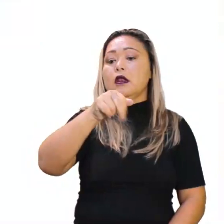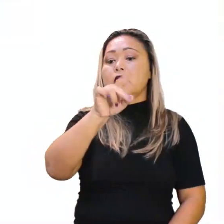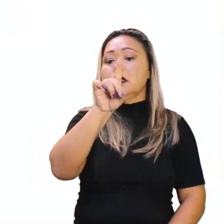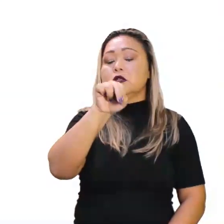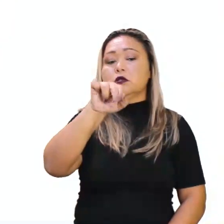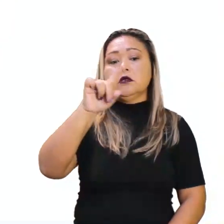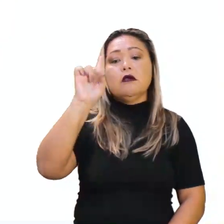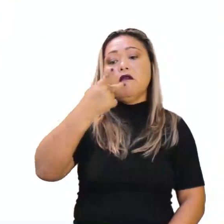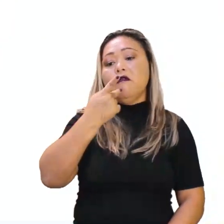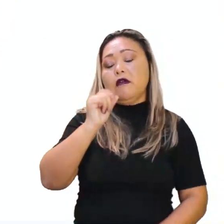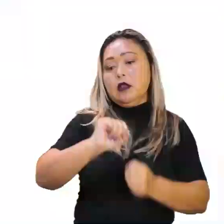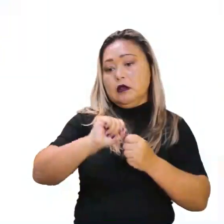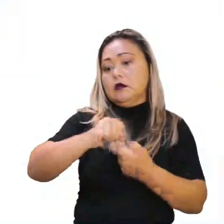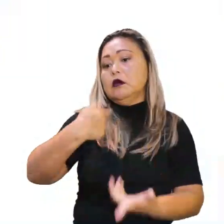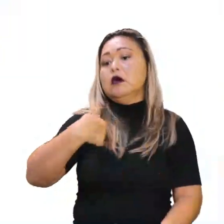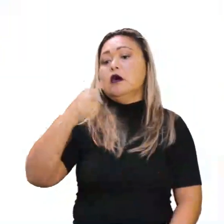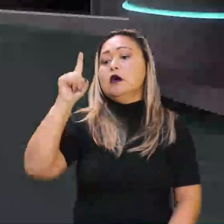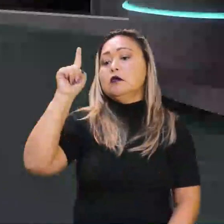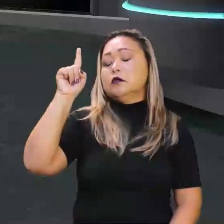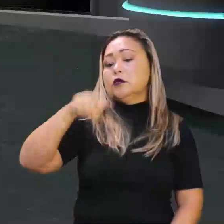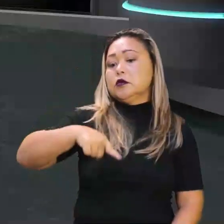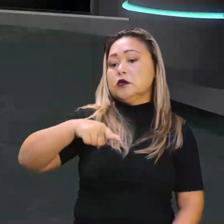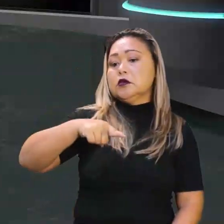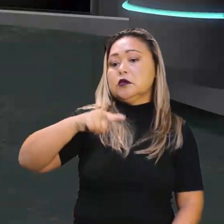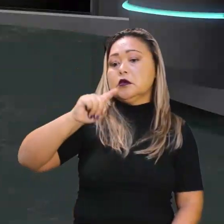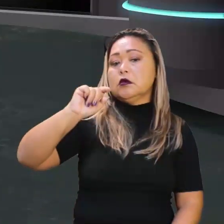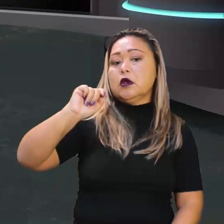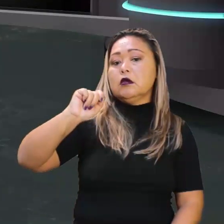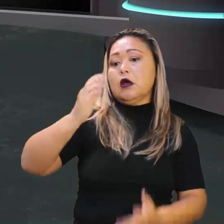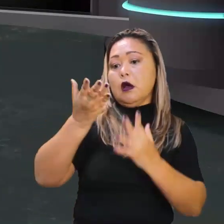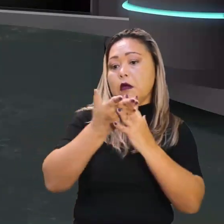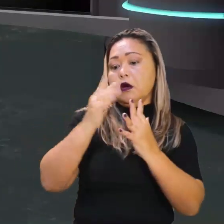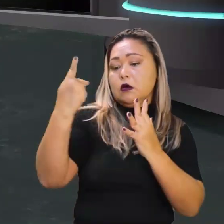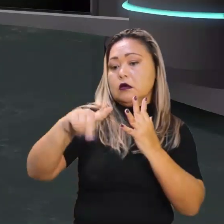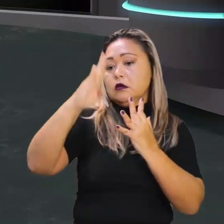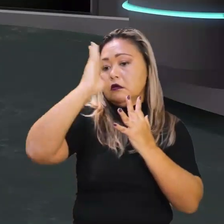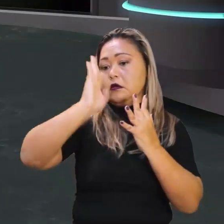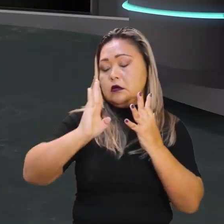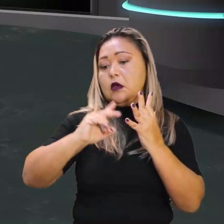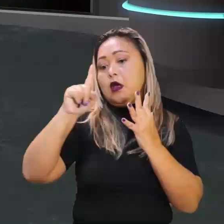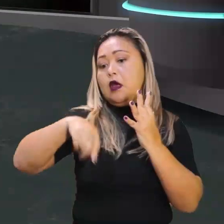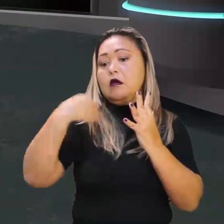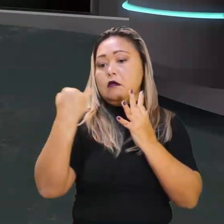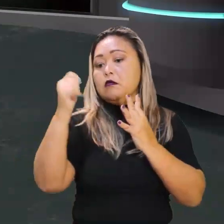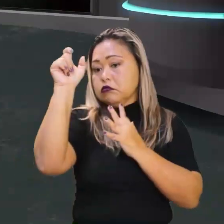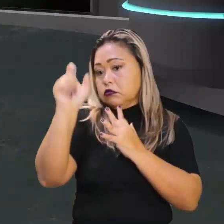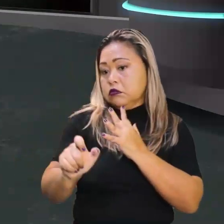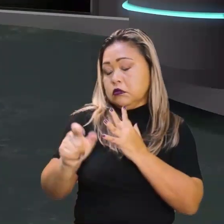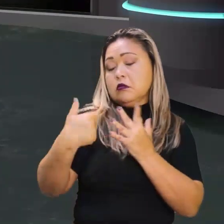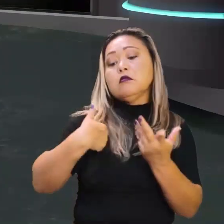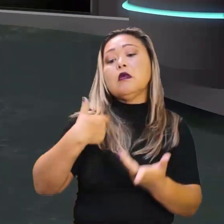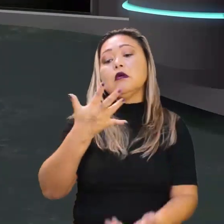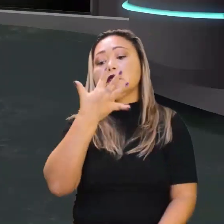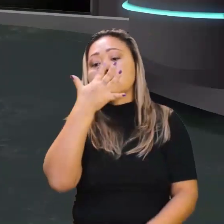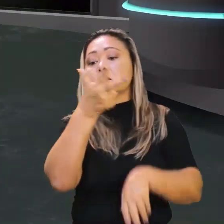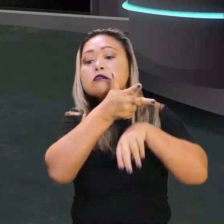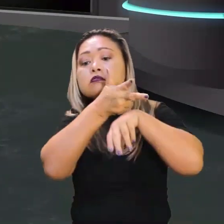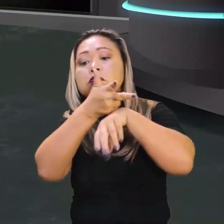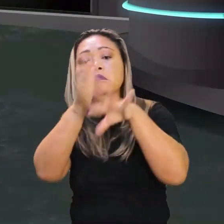artista é importante aí da arte barroca brasileira, né, professor? Então, vocês possam assistir esse vídeo que